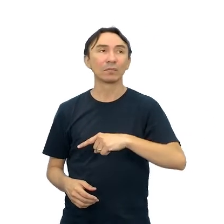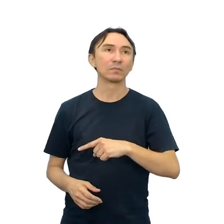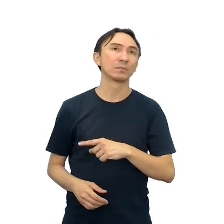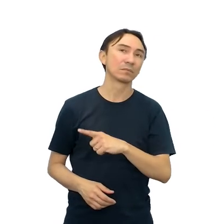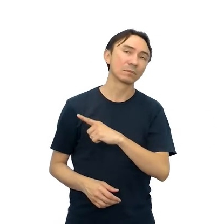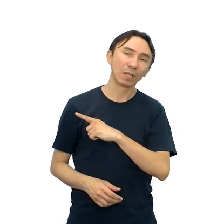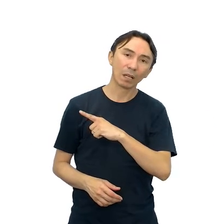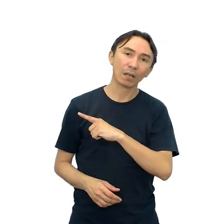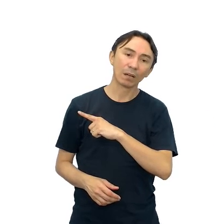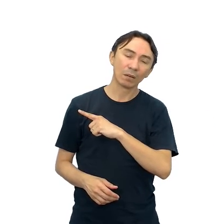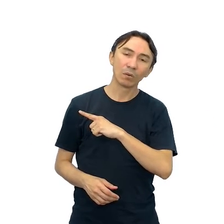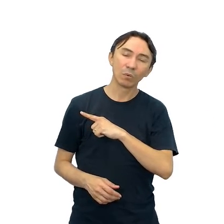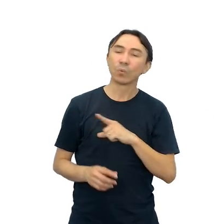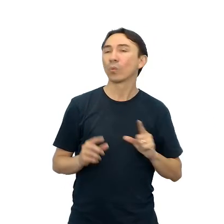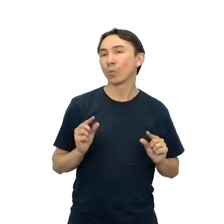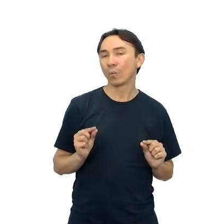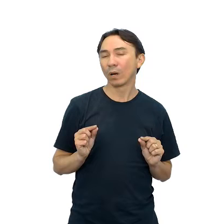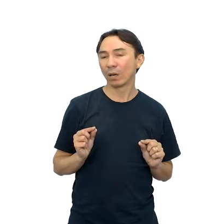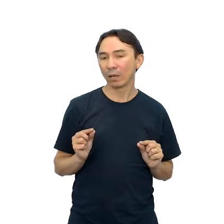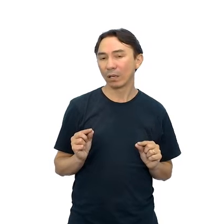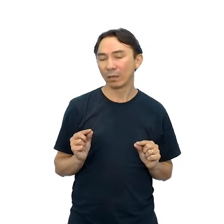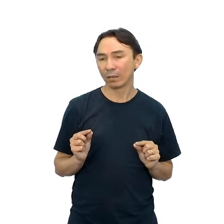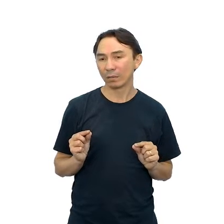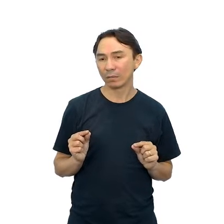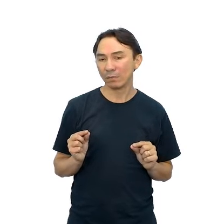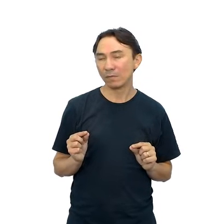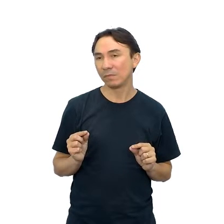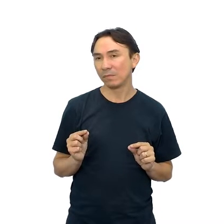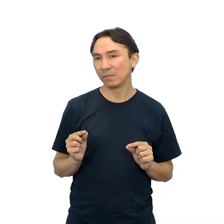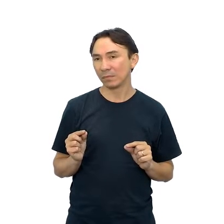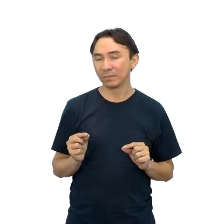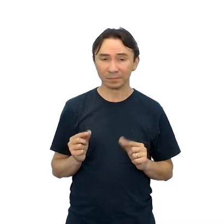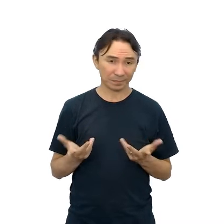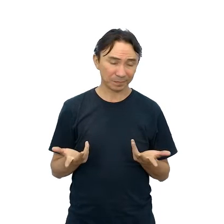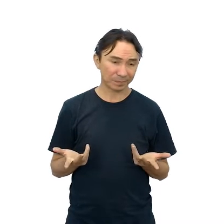né, de estarmos em visita